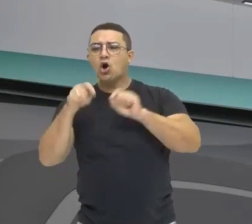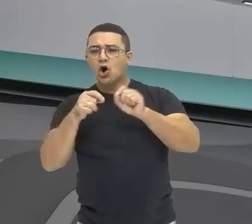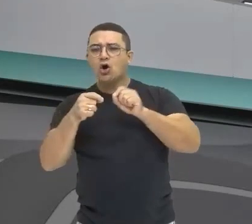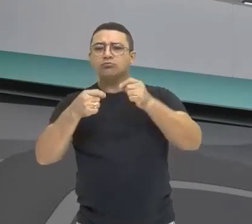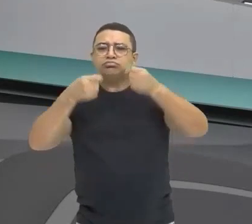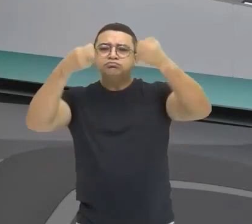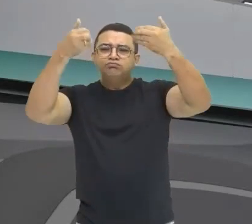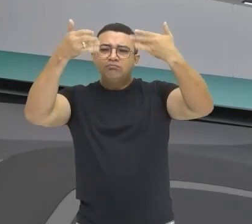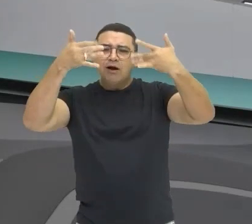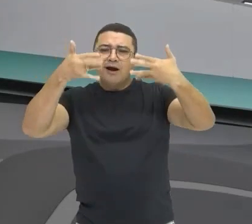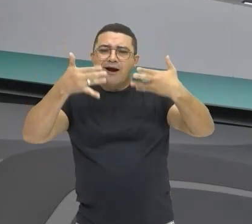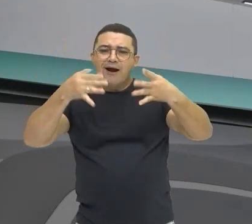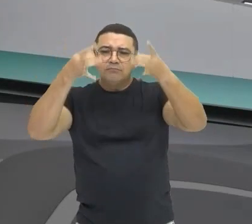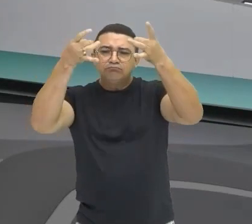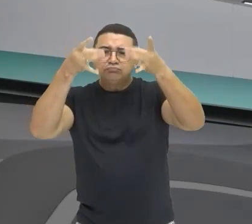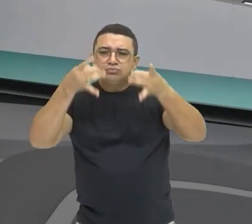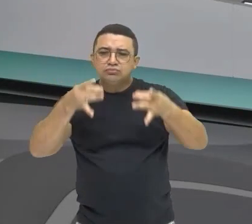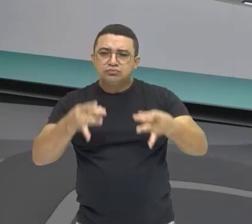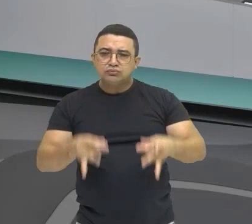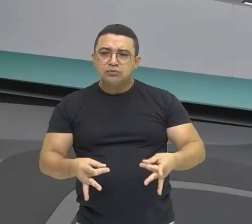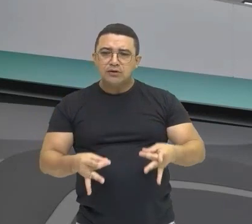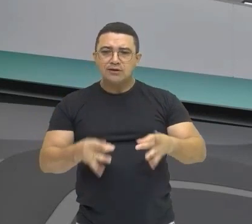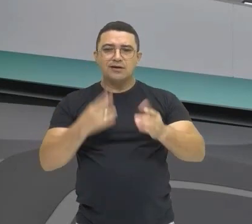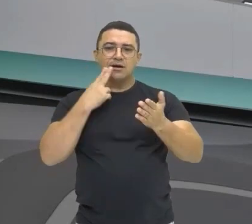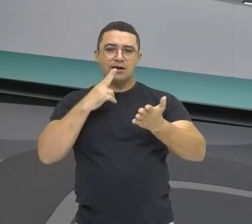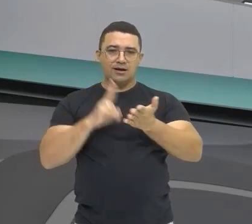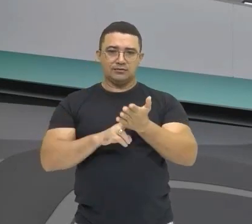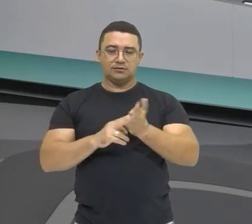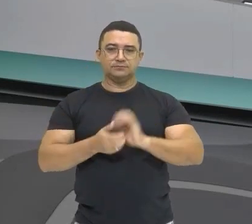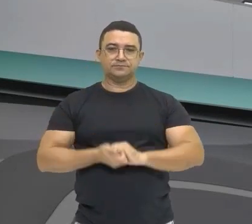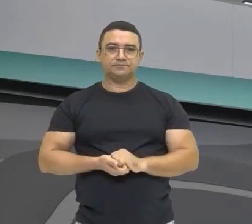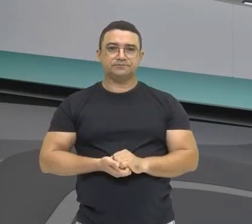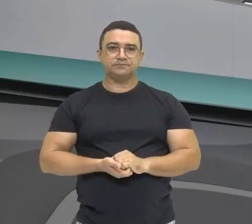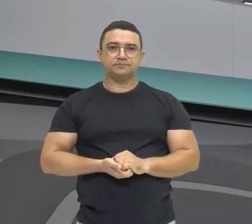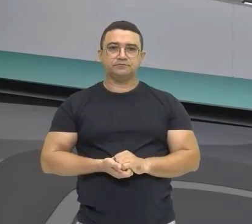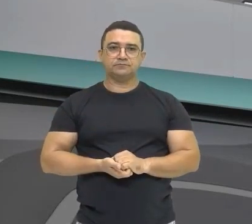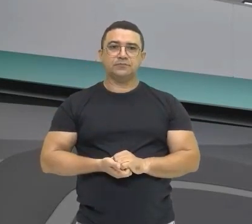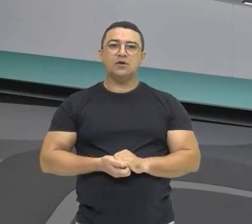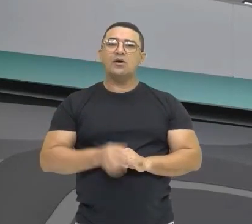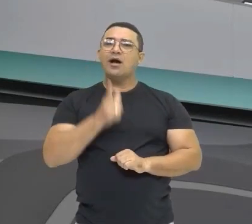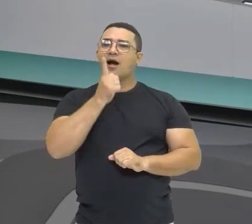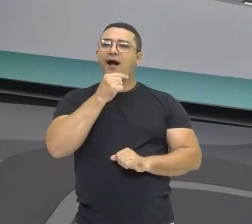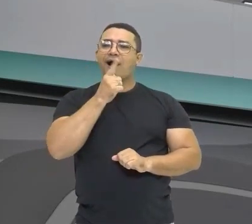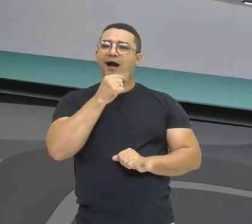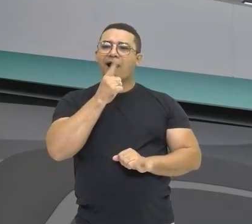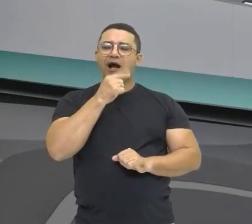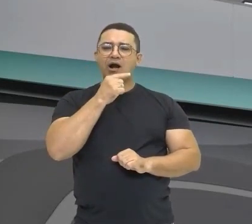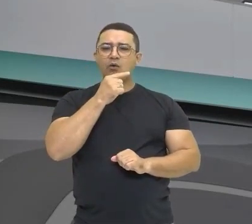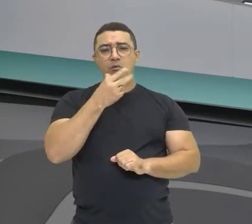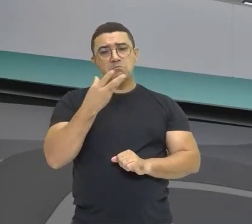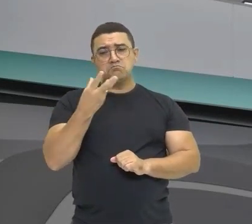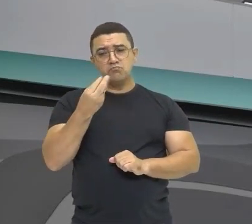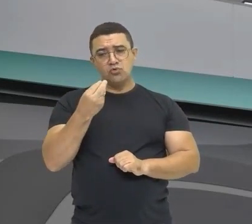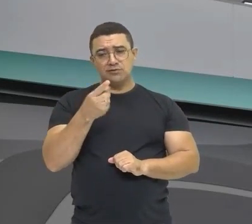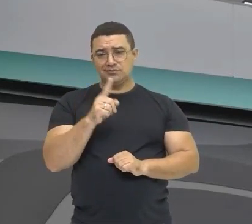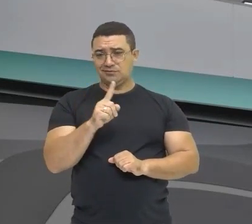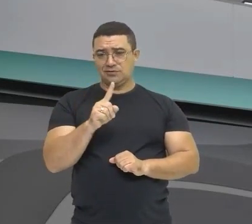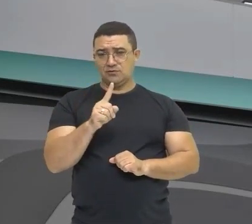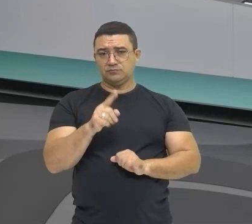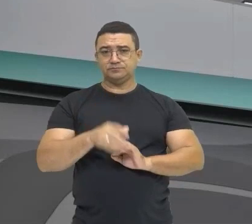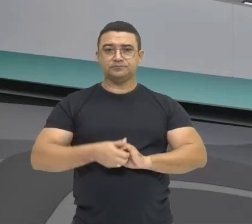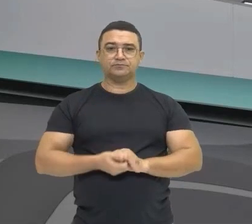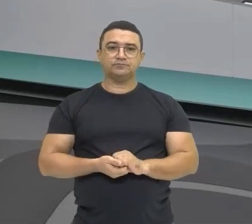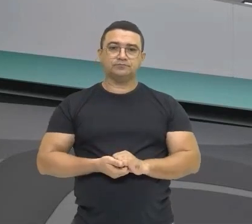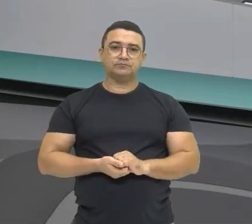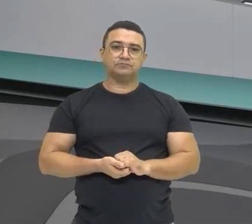de escrita, não é? Da carta. Mais um pouco. As águas não são muitas. Isso porque quando